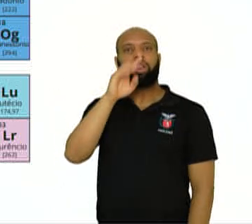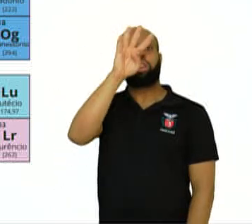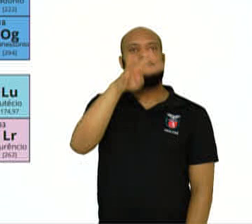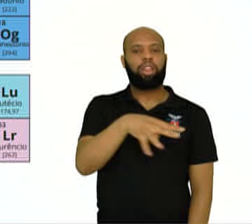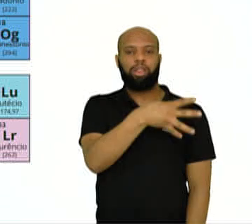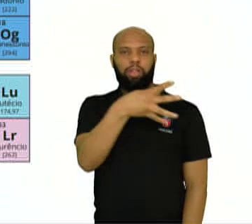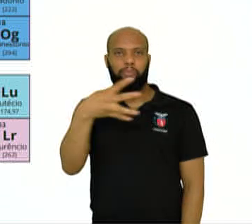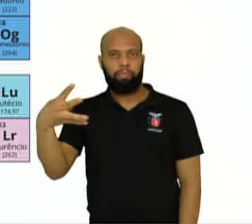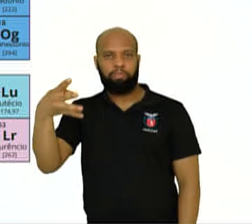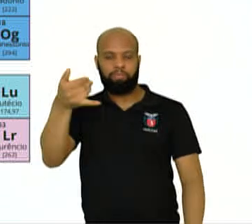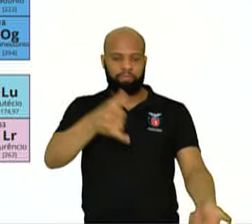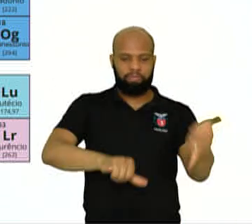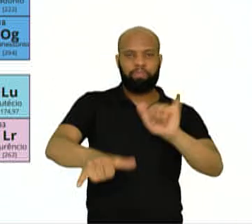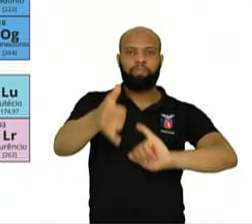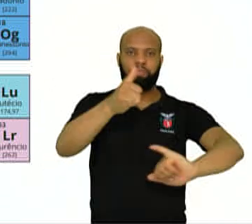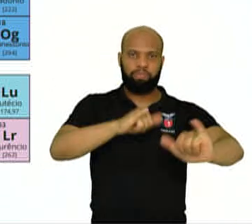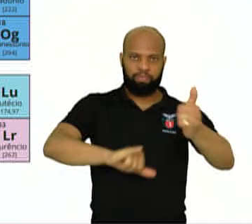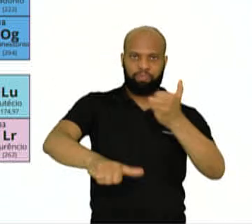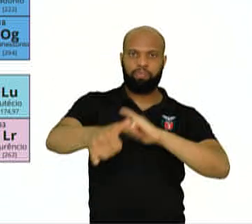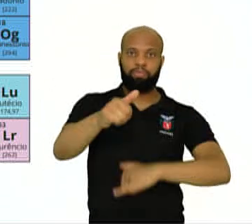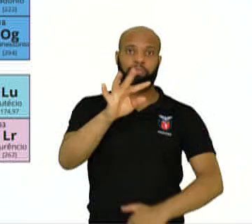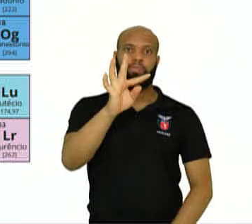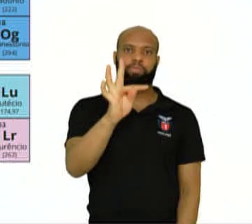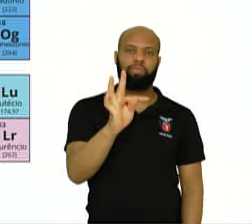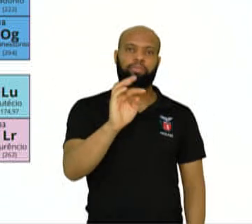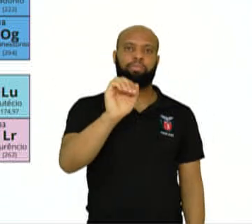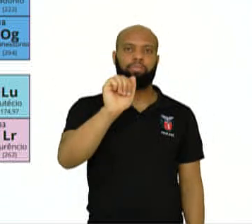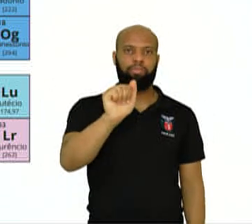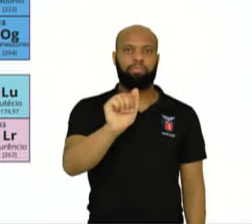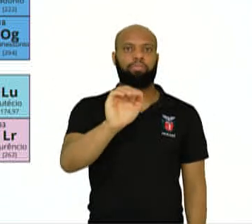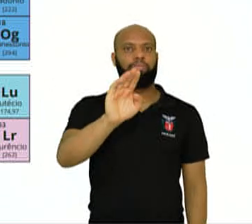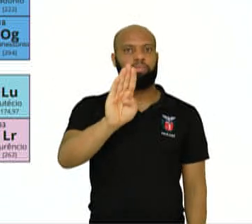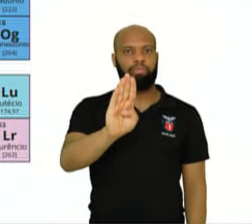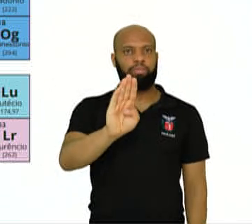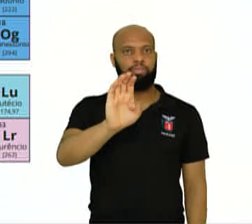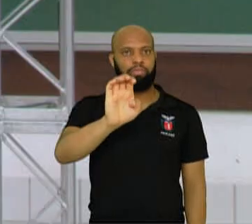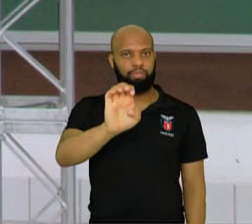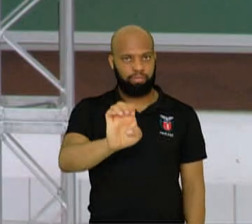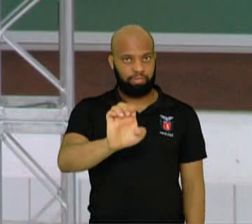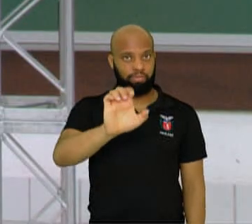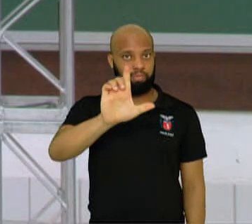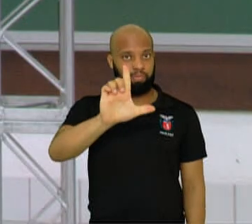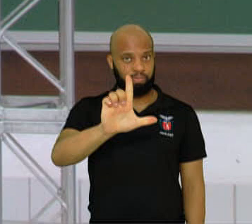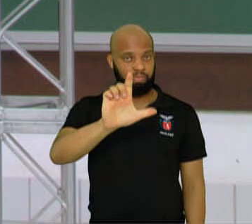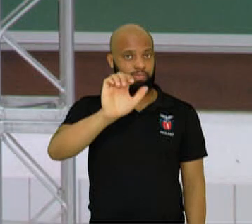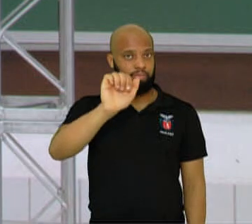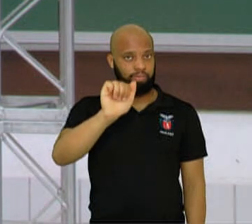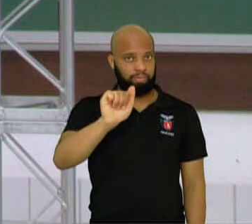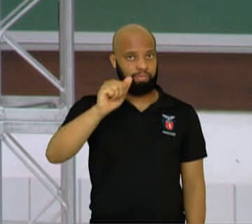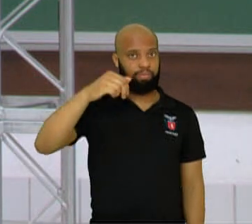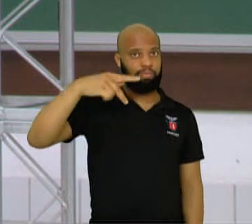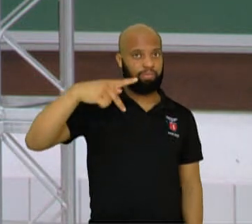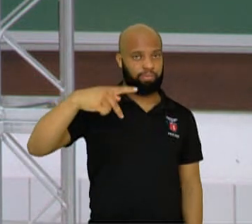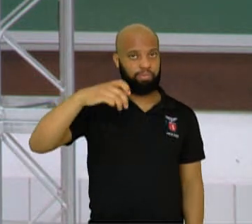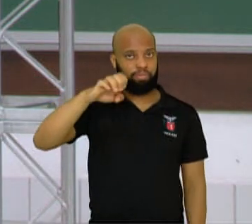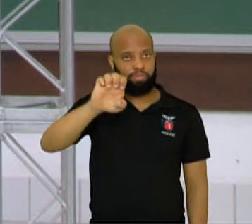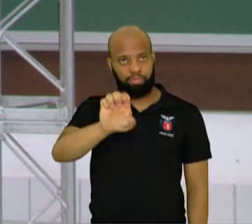periódica. Percebam nessa tela que está aparecendo para vocês, é uma tabela periódica, organizando